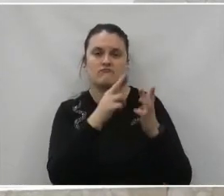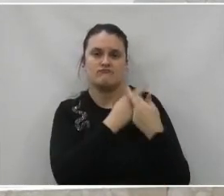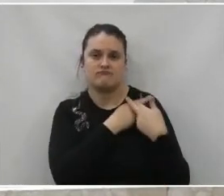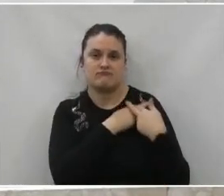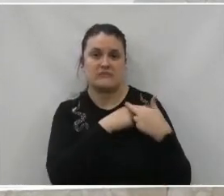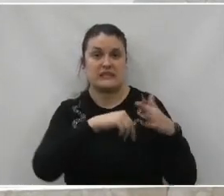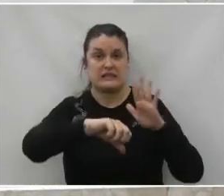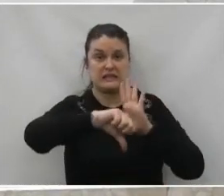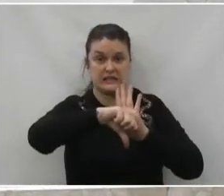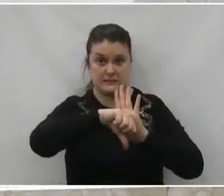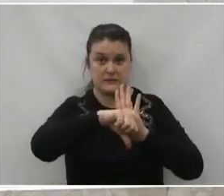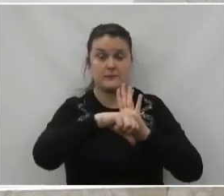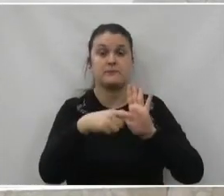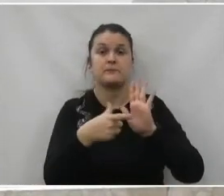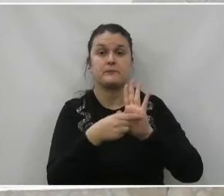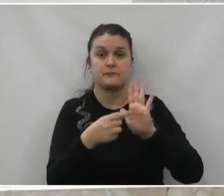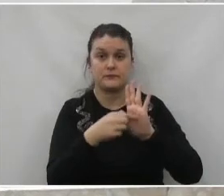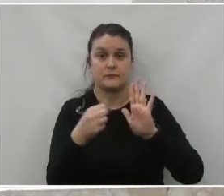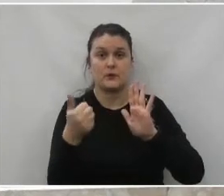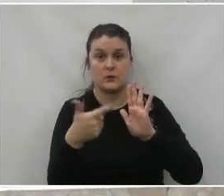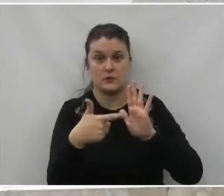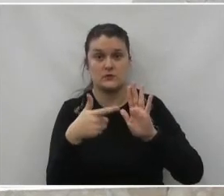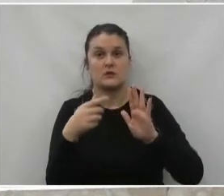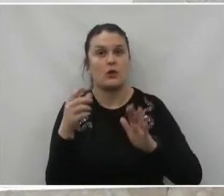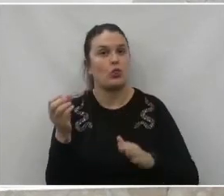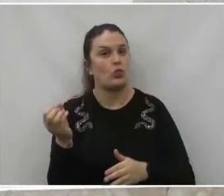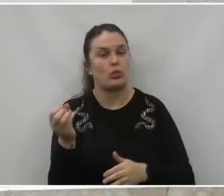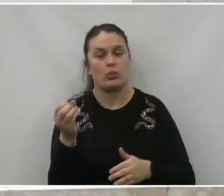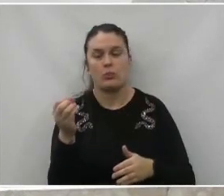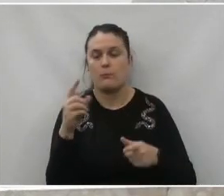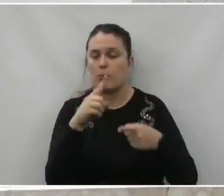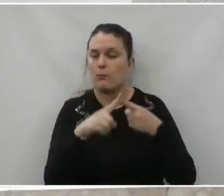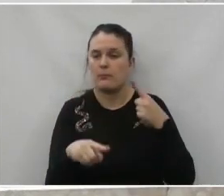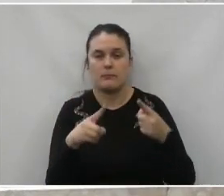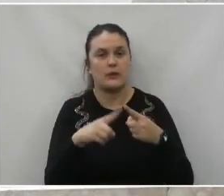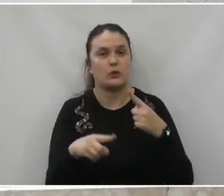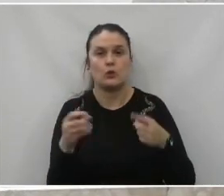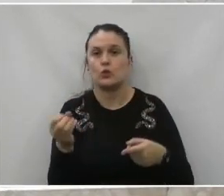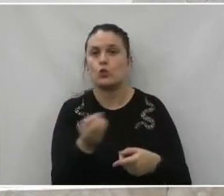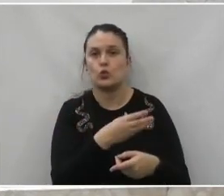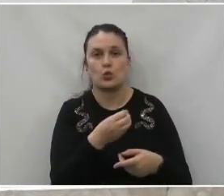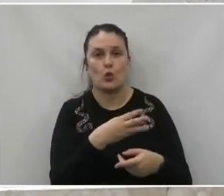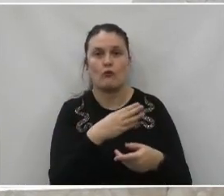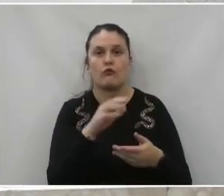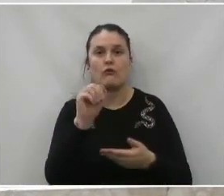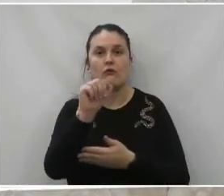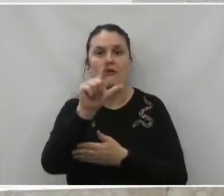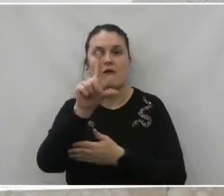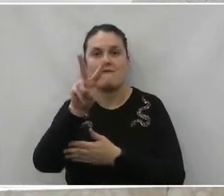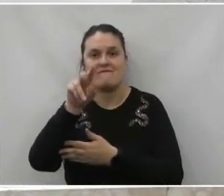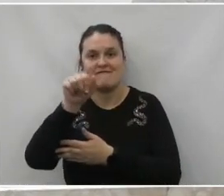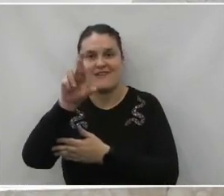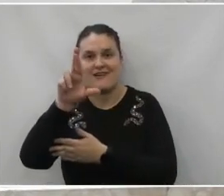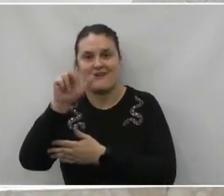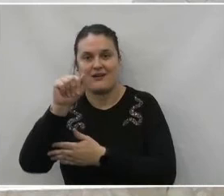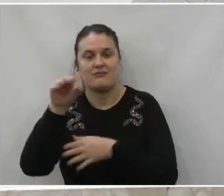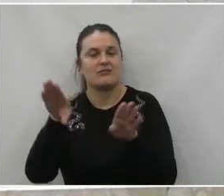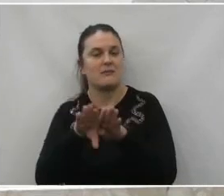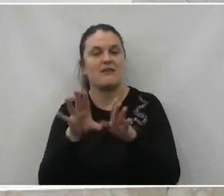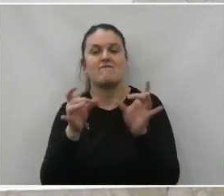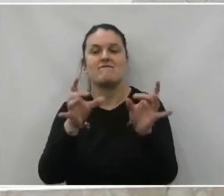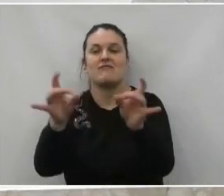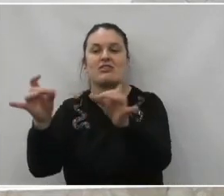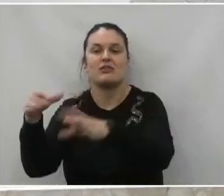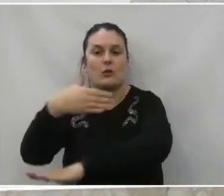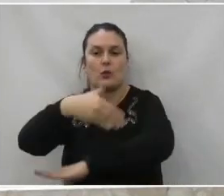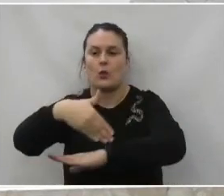12. Fica suspensa a emissão de novos alvarás e autorizações para o comércio ambulante durante o período em que perdurar a situação